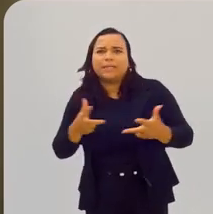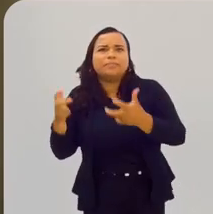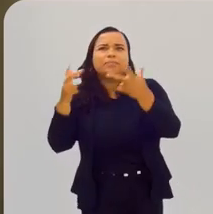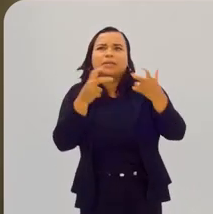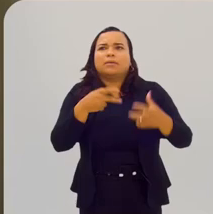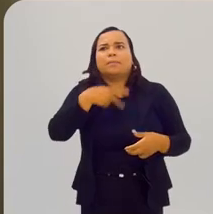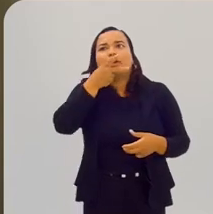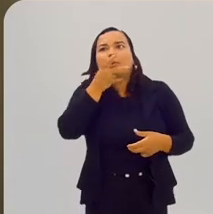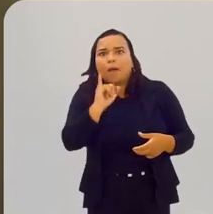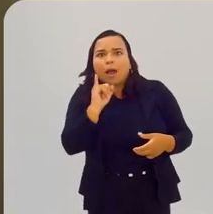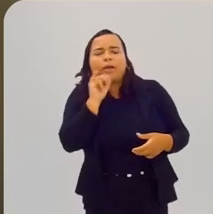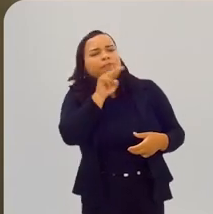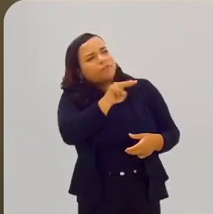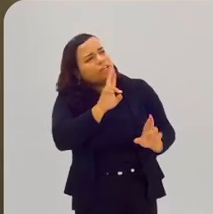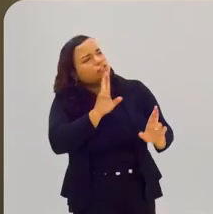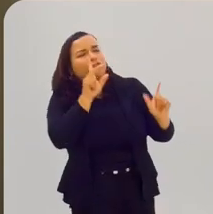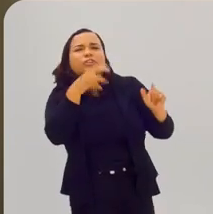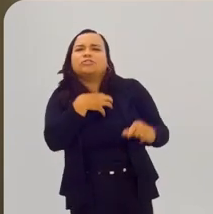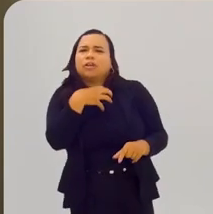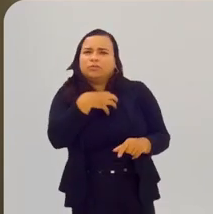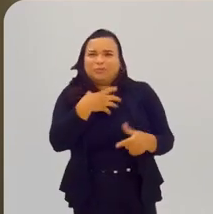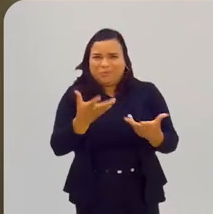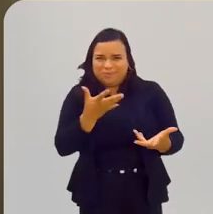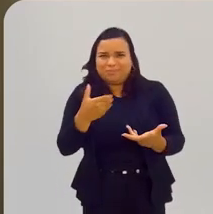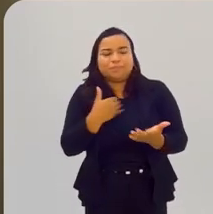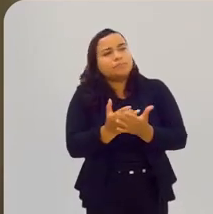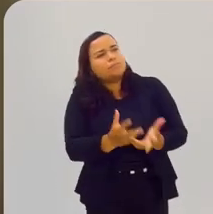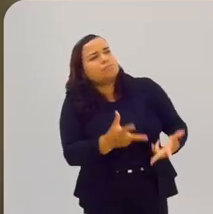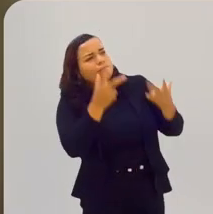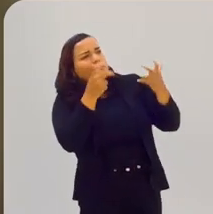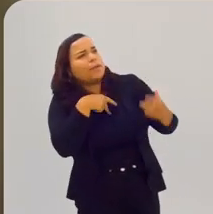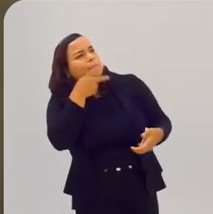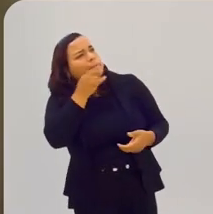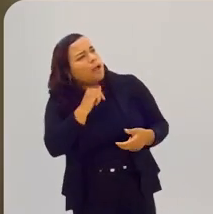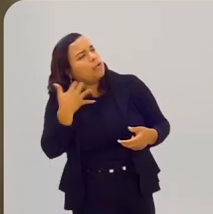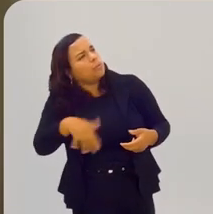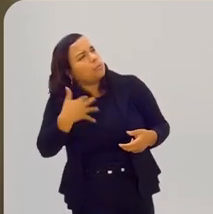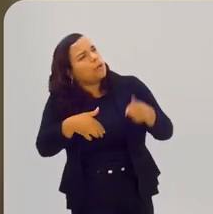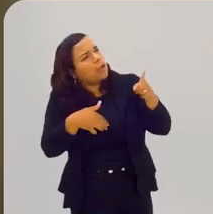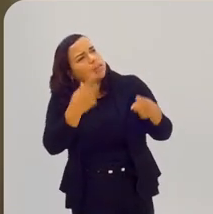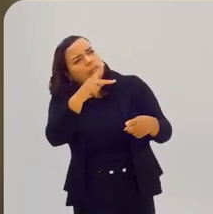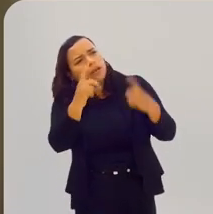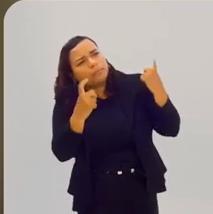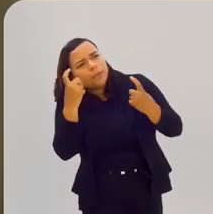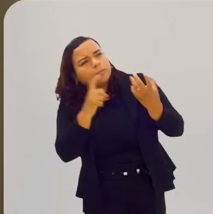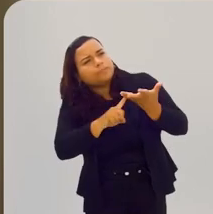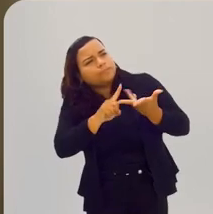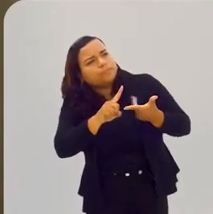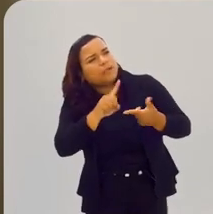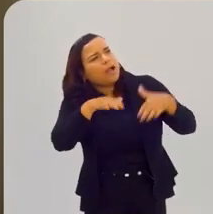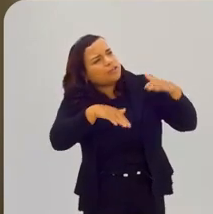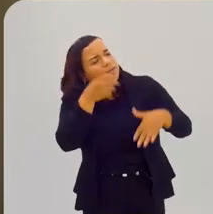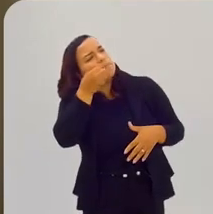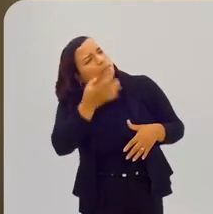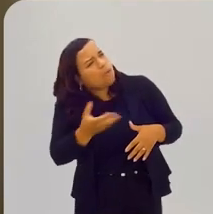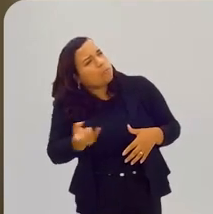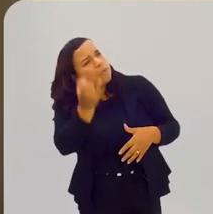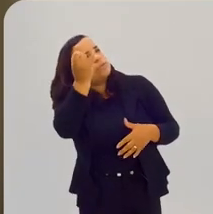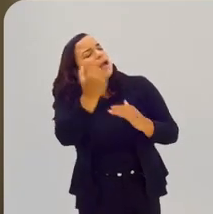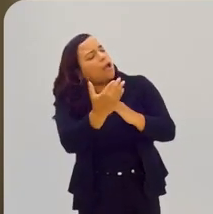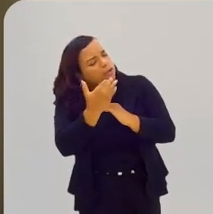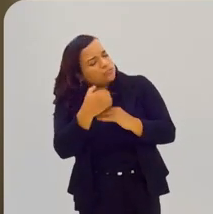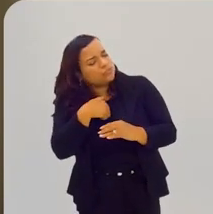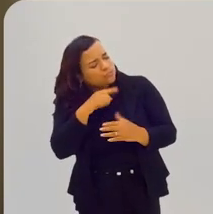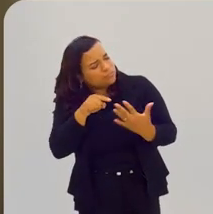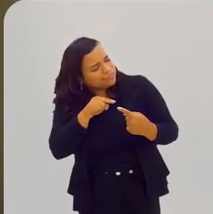a ver o meu pai de uma outra forma eu comecei a enxergar que caramba preocupações dele Às vezes sim